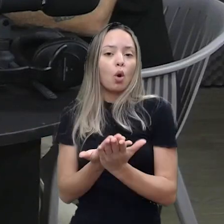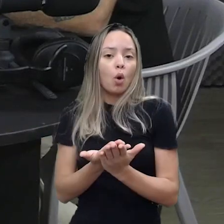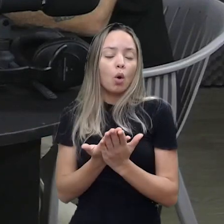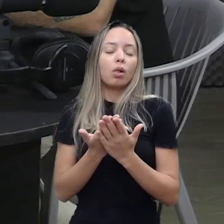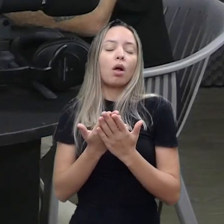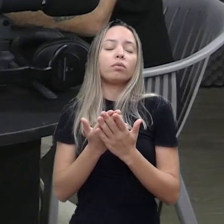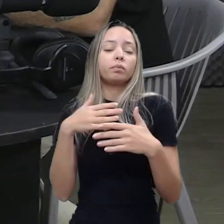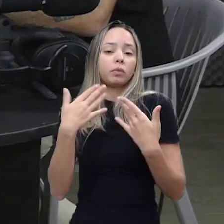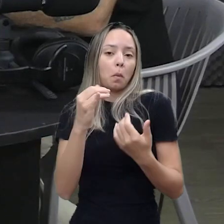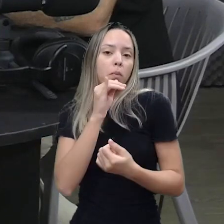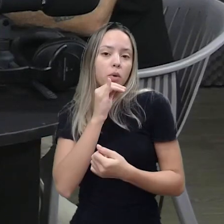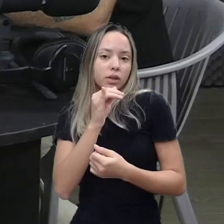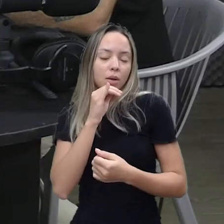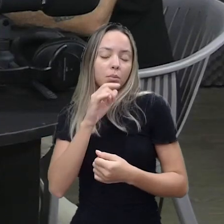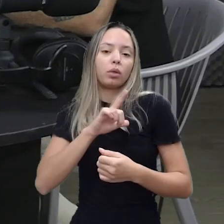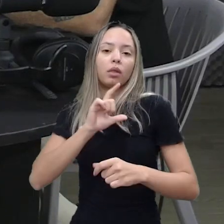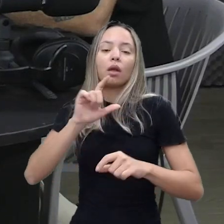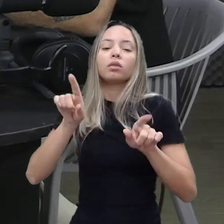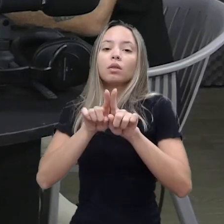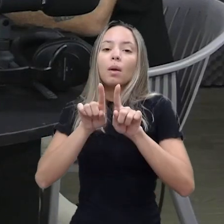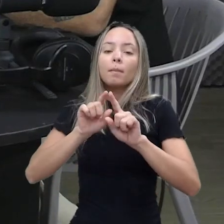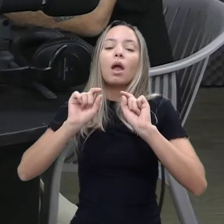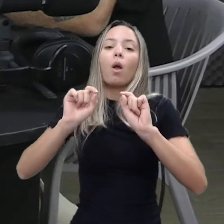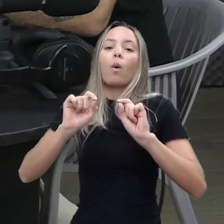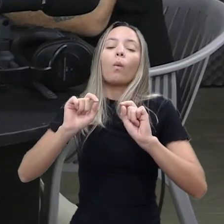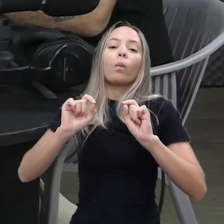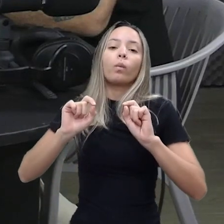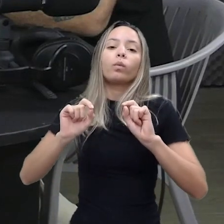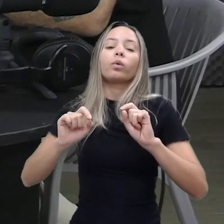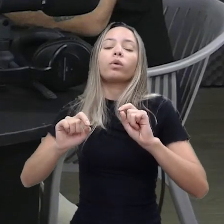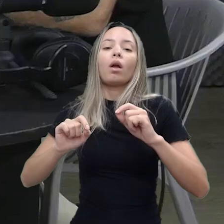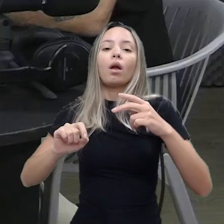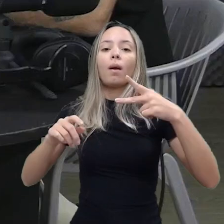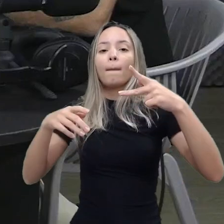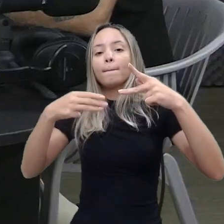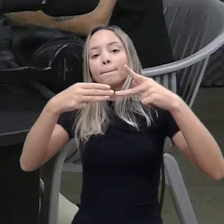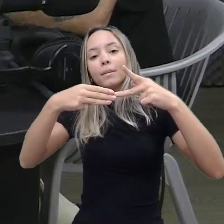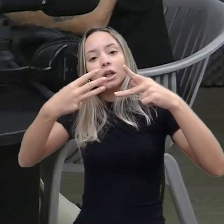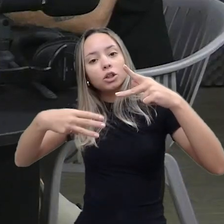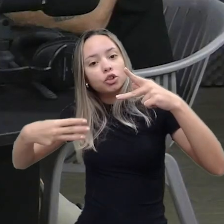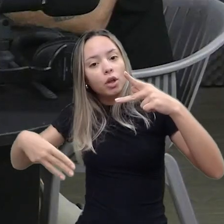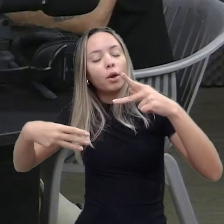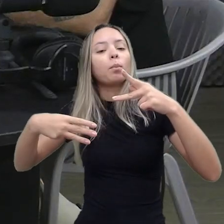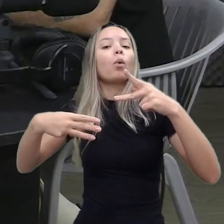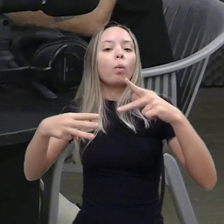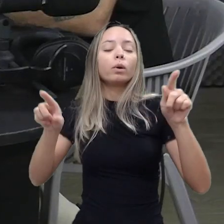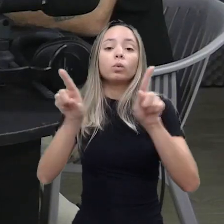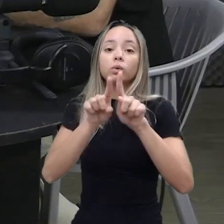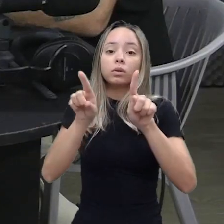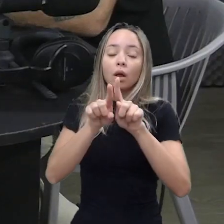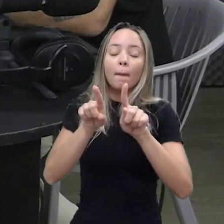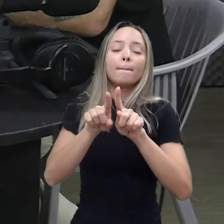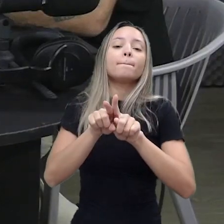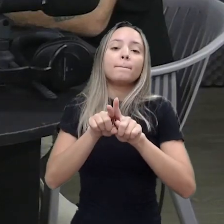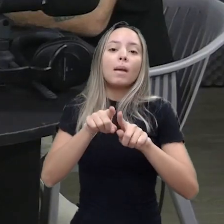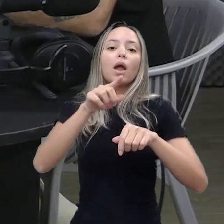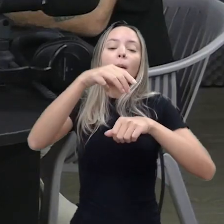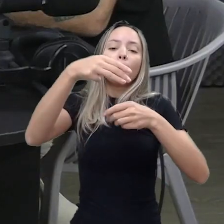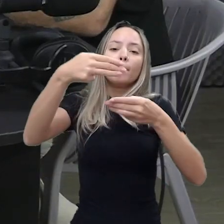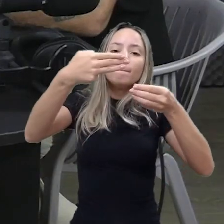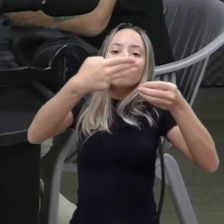exemplo, Ministério Público, vários tribunais, fóruns nos municípios